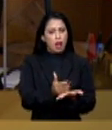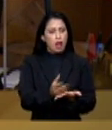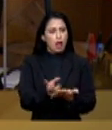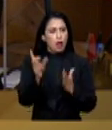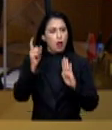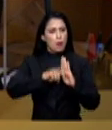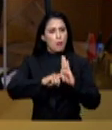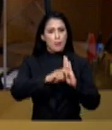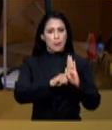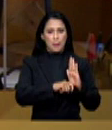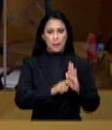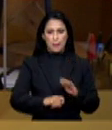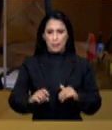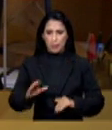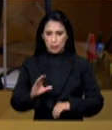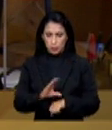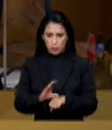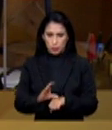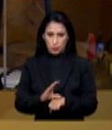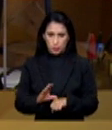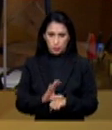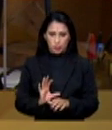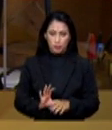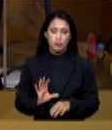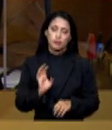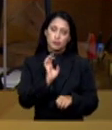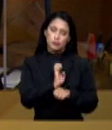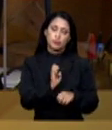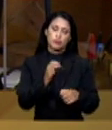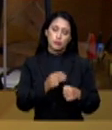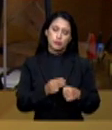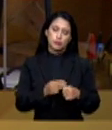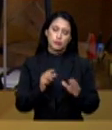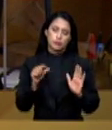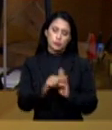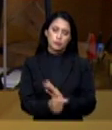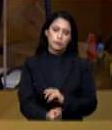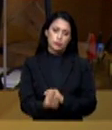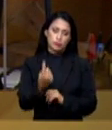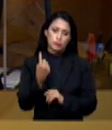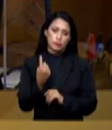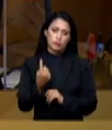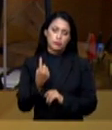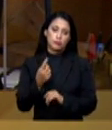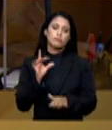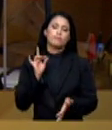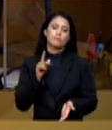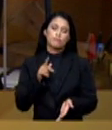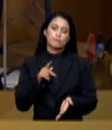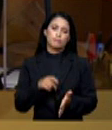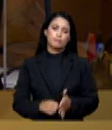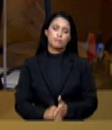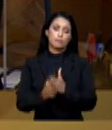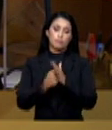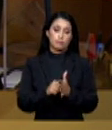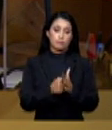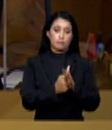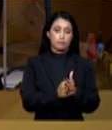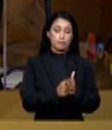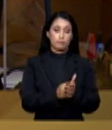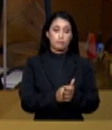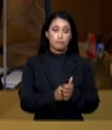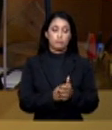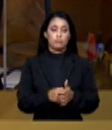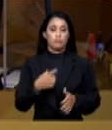os tributos da competência constitucional do ente da Federação parágrafo único é vedada a realização de